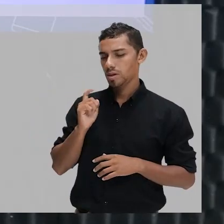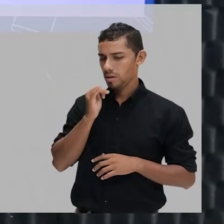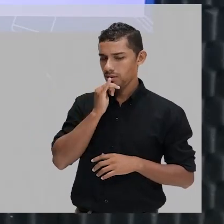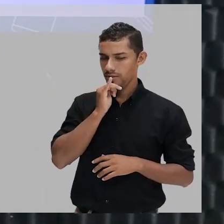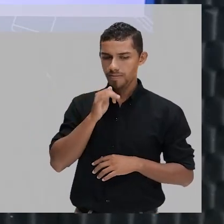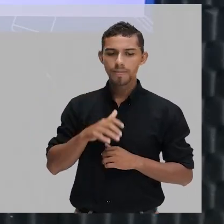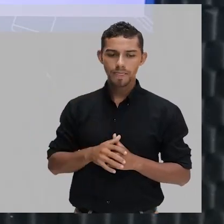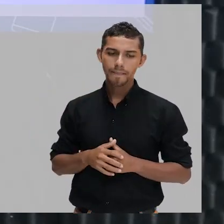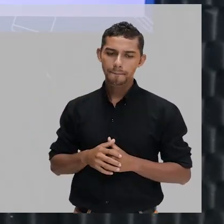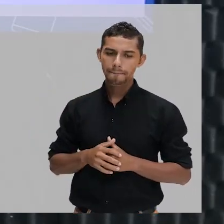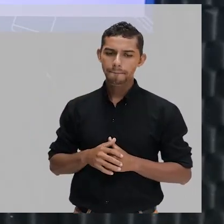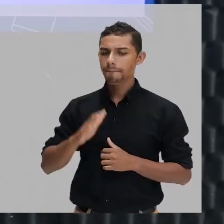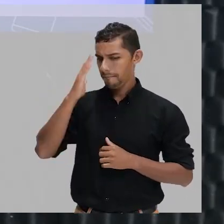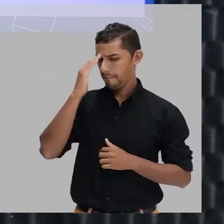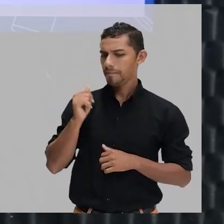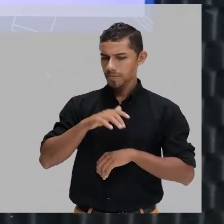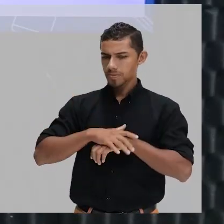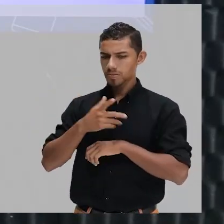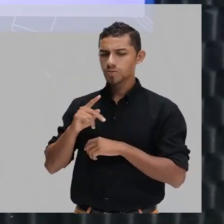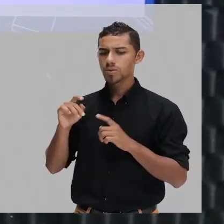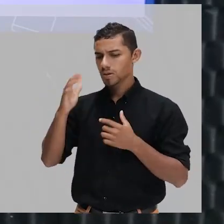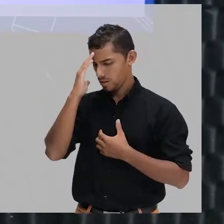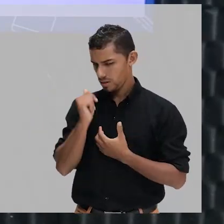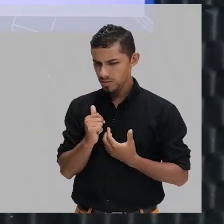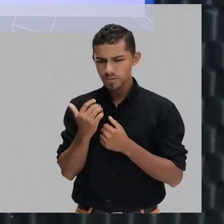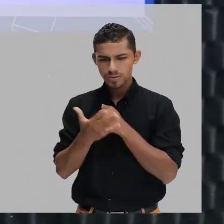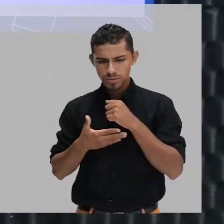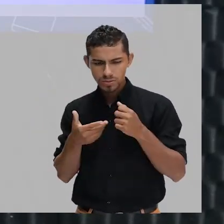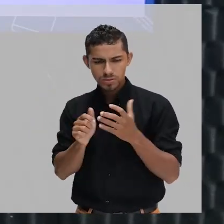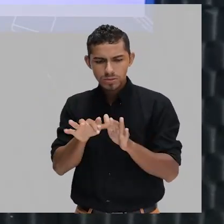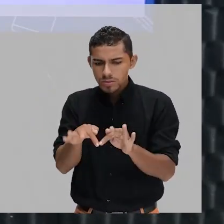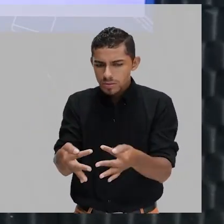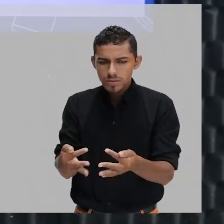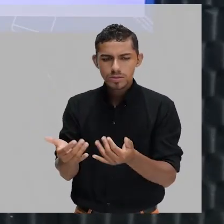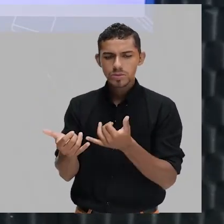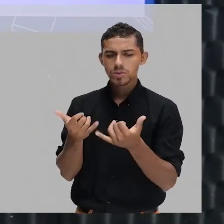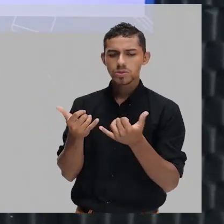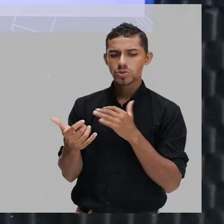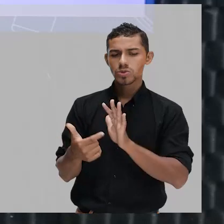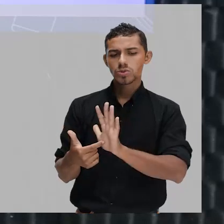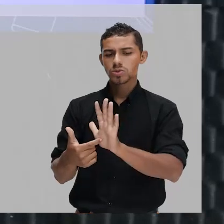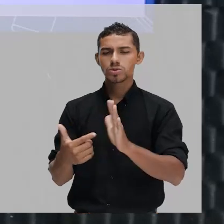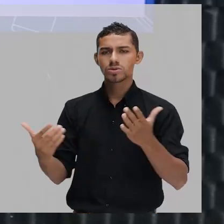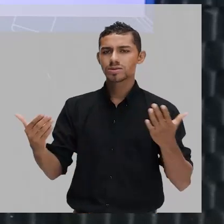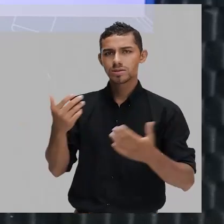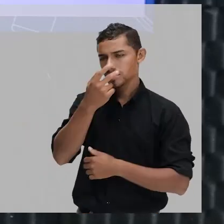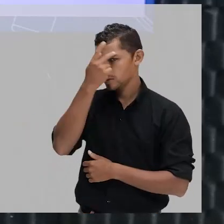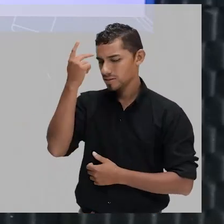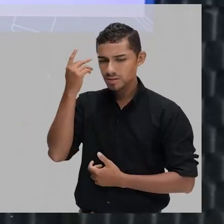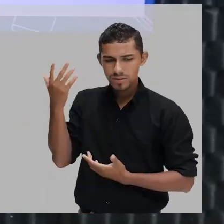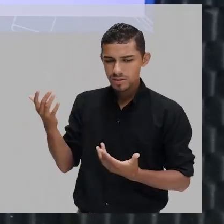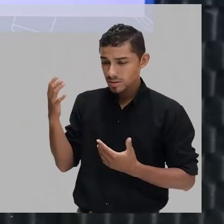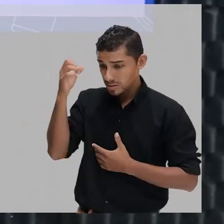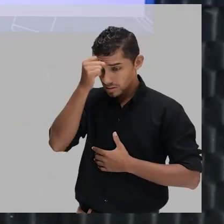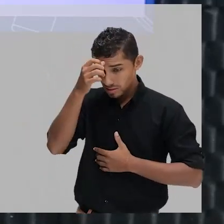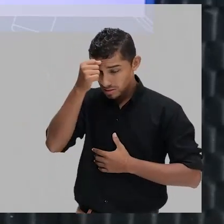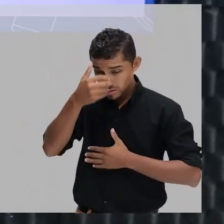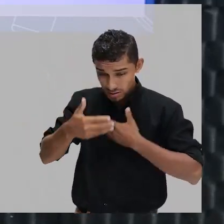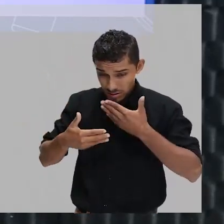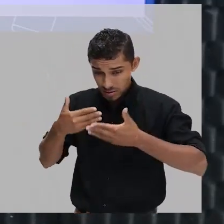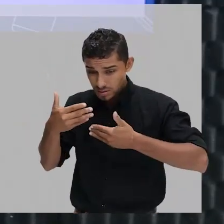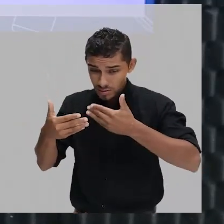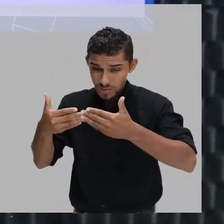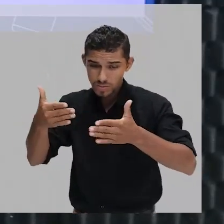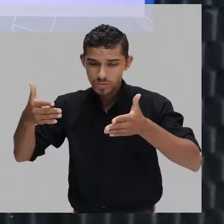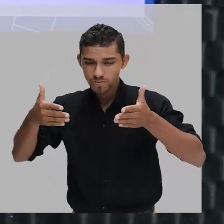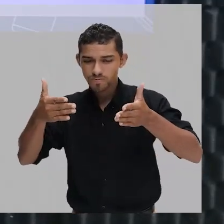vontade enorme e vou fazer. O que eu sei é o básico, mas comparado a muitas pessoas, né, eu sou uma gotinha de aprendizagem que deve ter muito